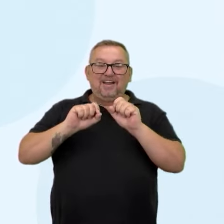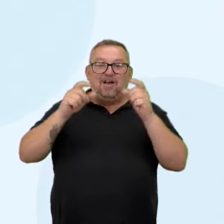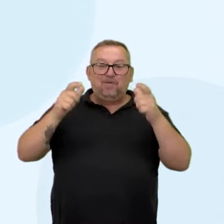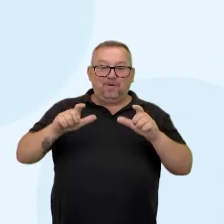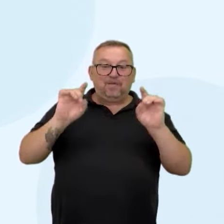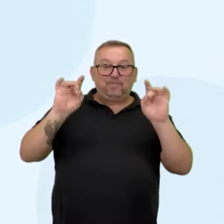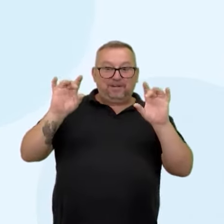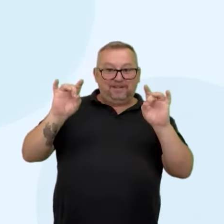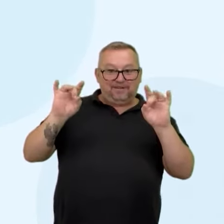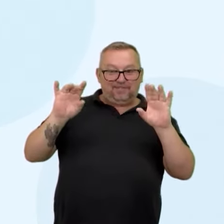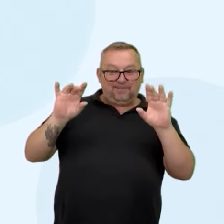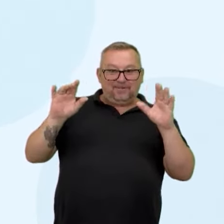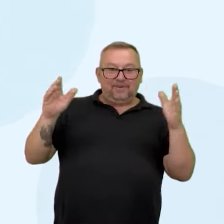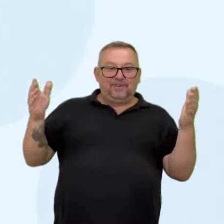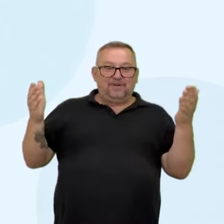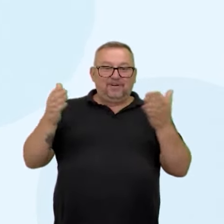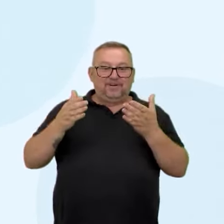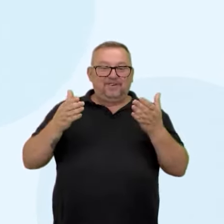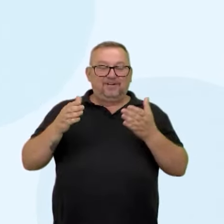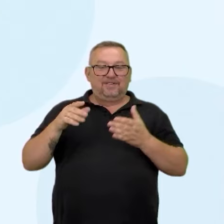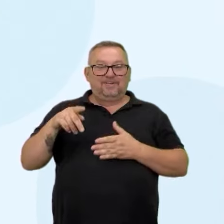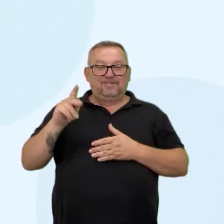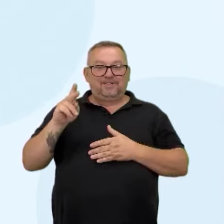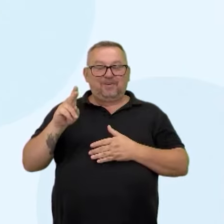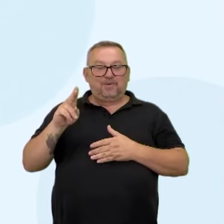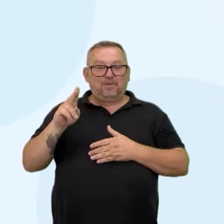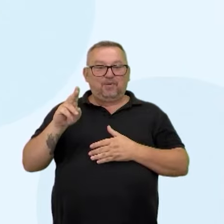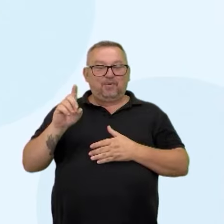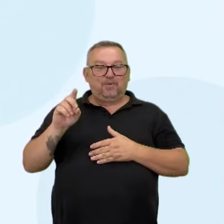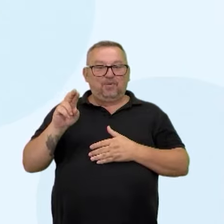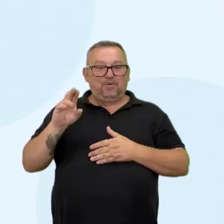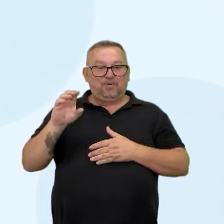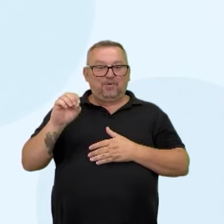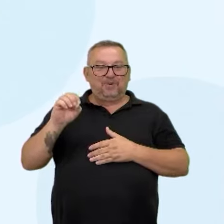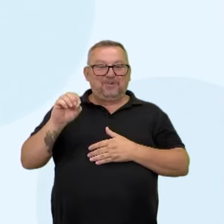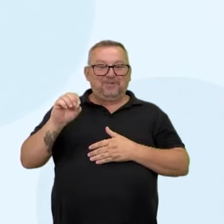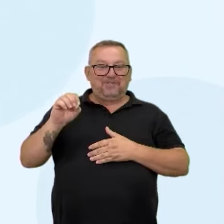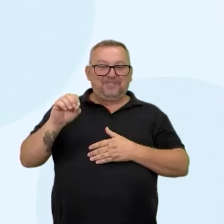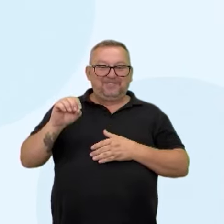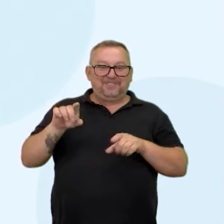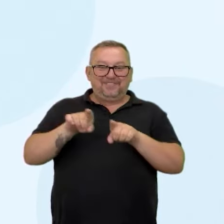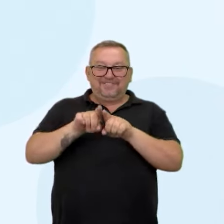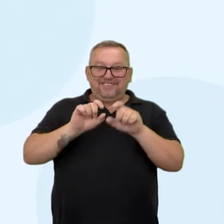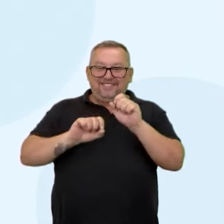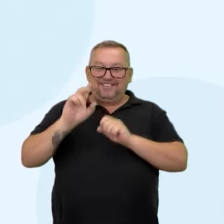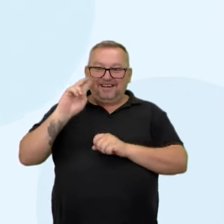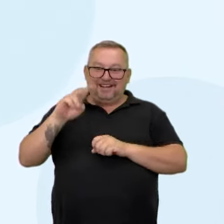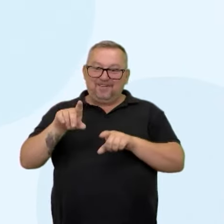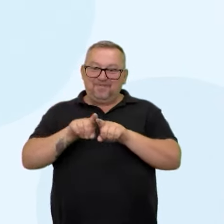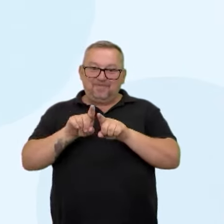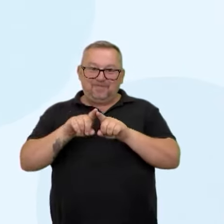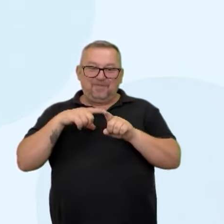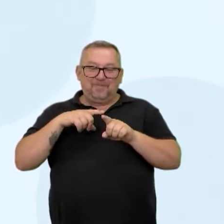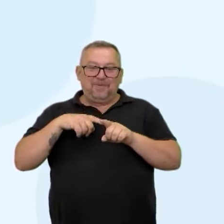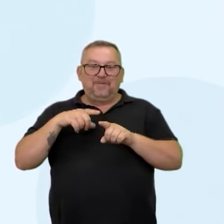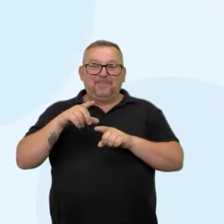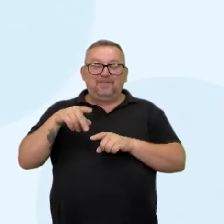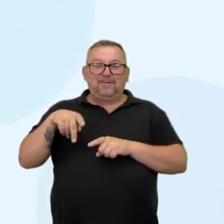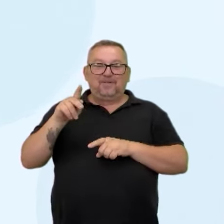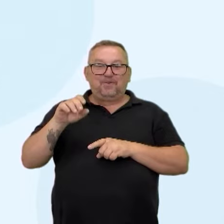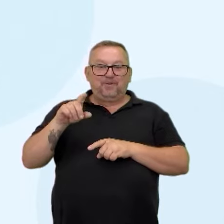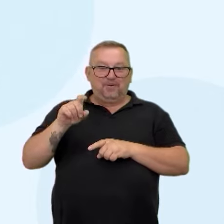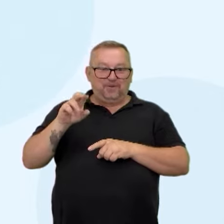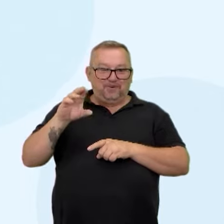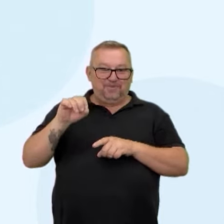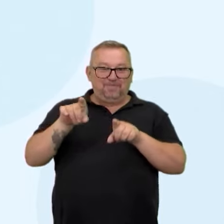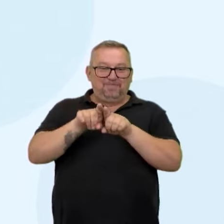local específico. Agora, e o kuduro? Esse tipo de música, você já ouviu falar? Então, eu vou falar um pouquinho sobre o kuduro, depois vamos falar